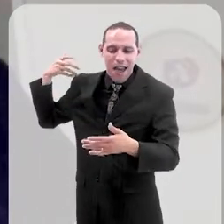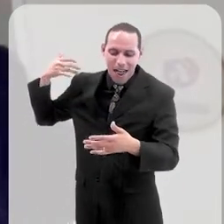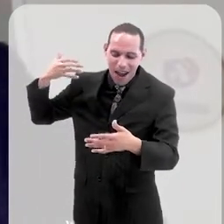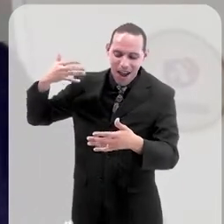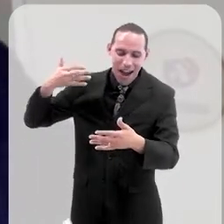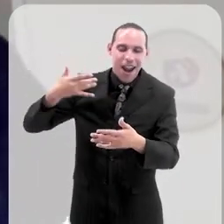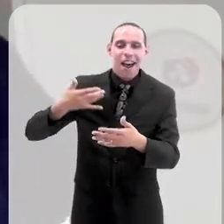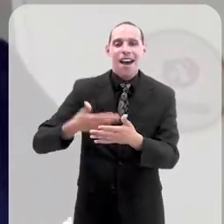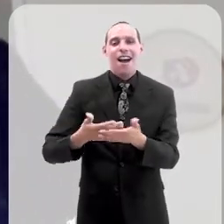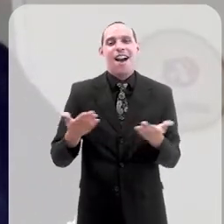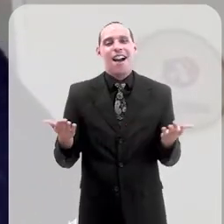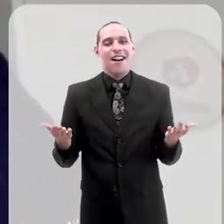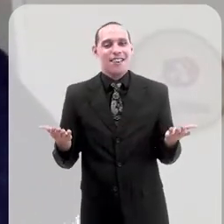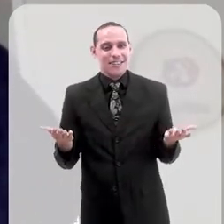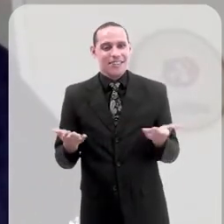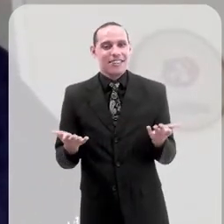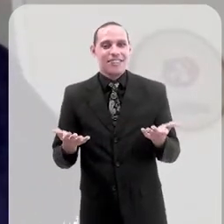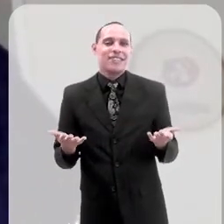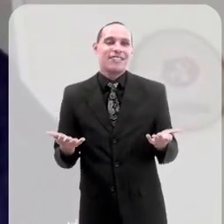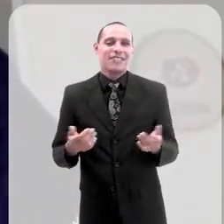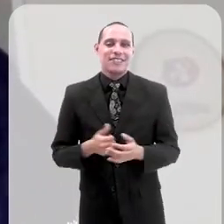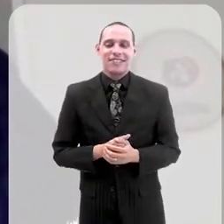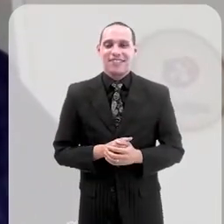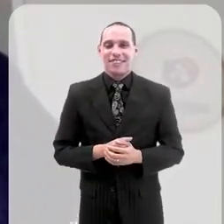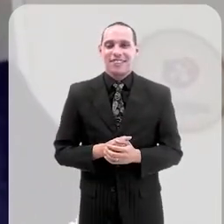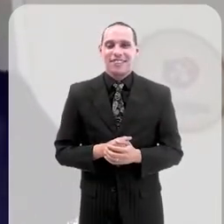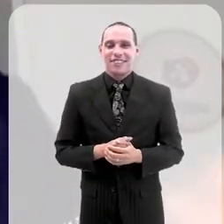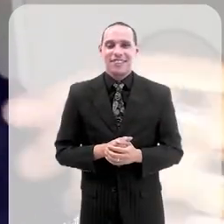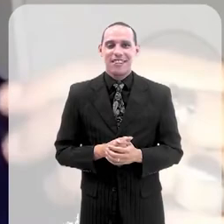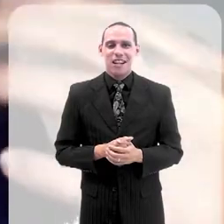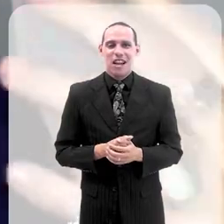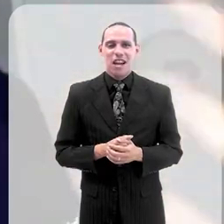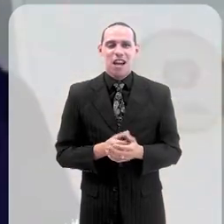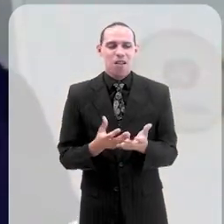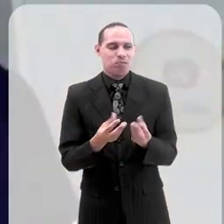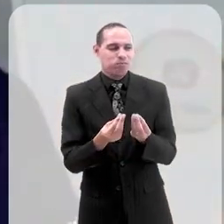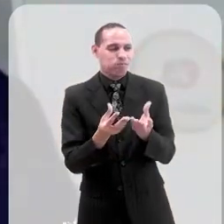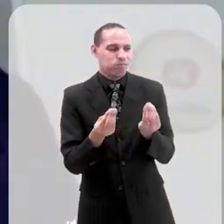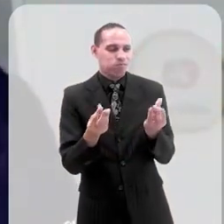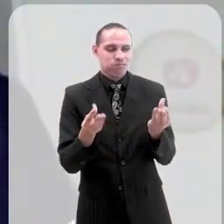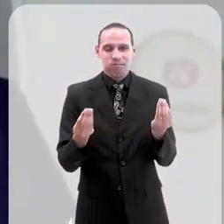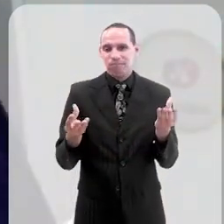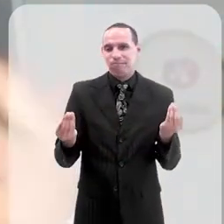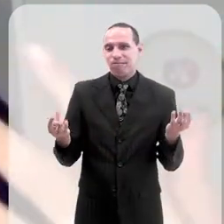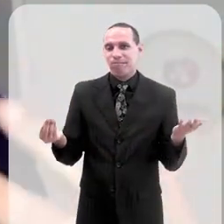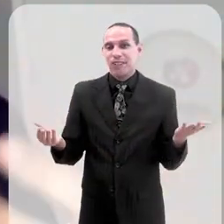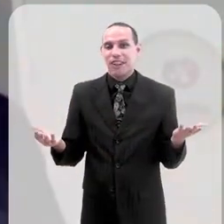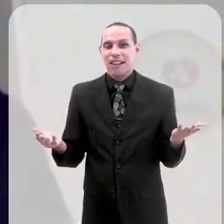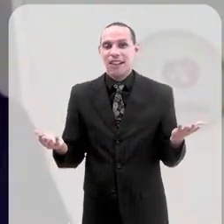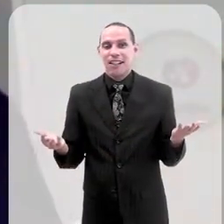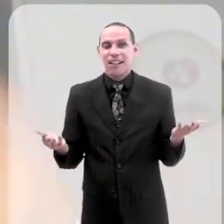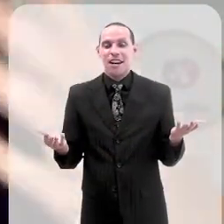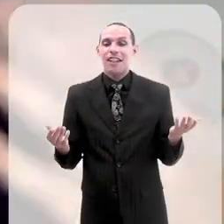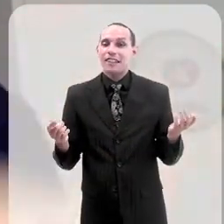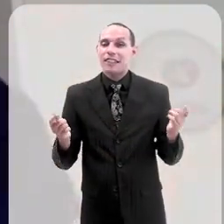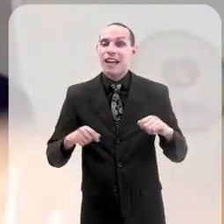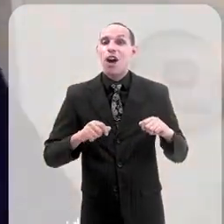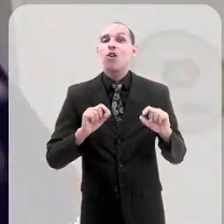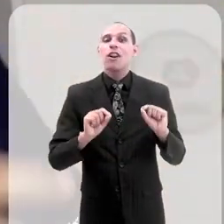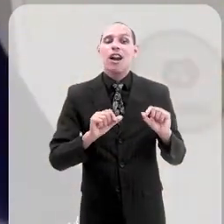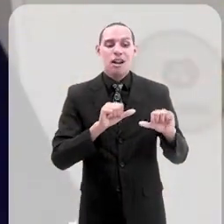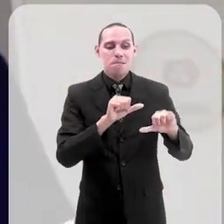agora já tá, sabe, muitas pessoas têm. E mais legal, muita gente modificou ele,